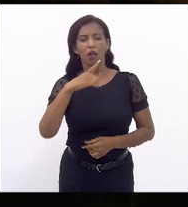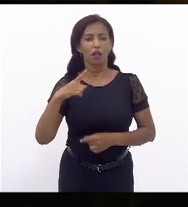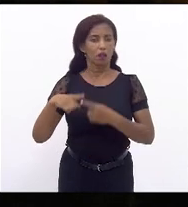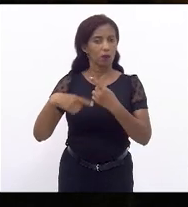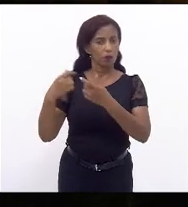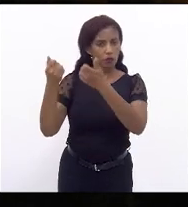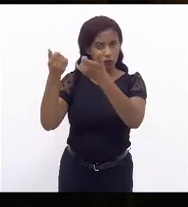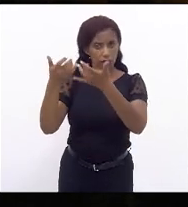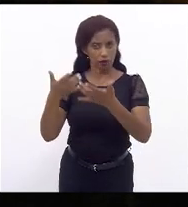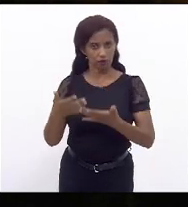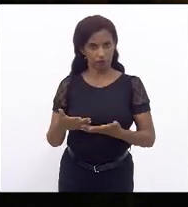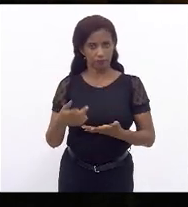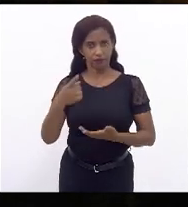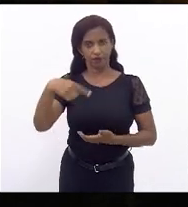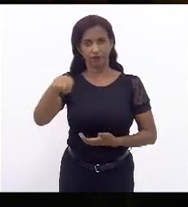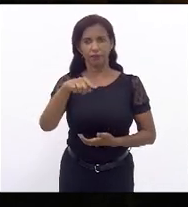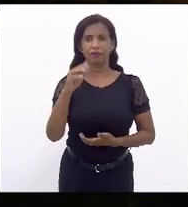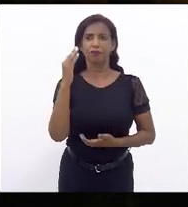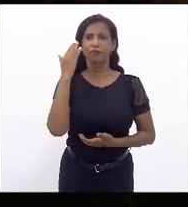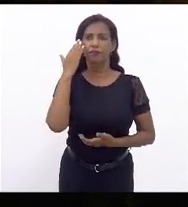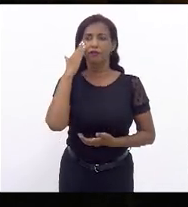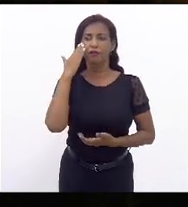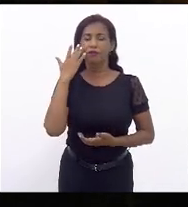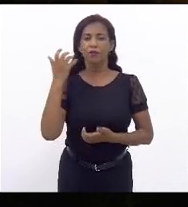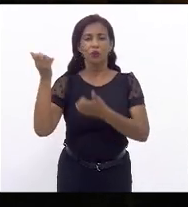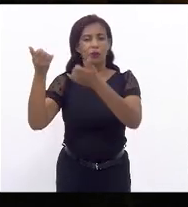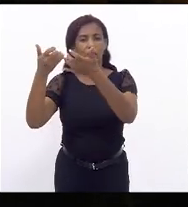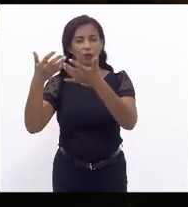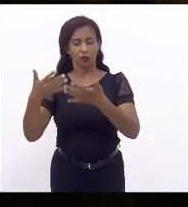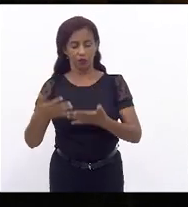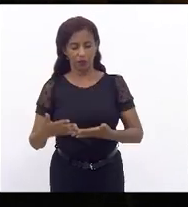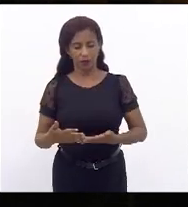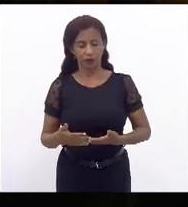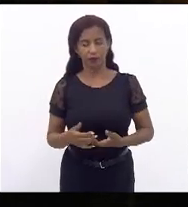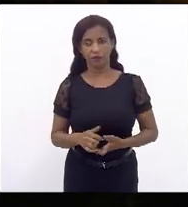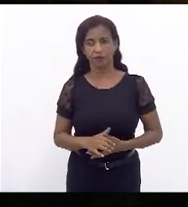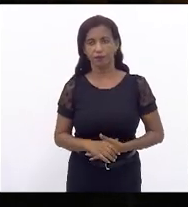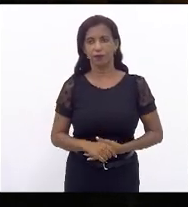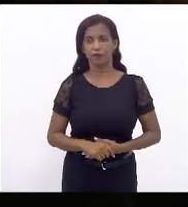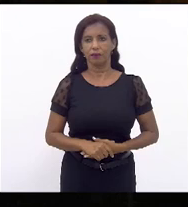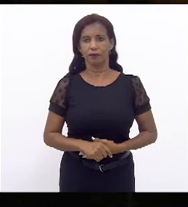explicar isso, vocês vão entender o decorrer do meu discurso.